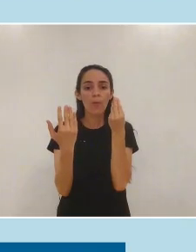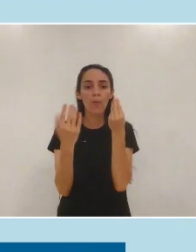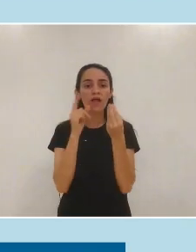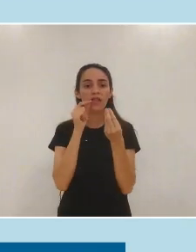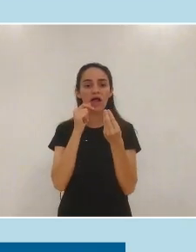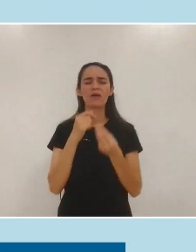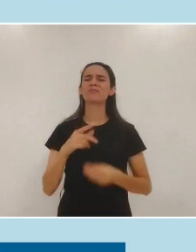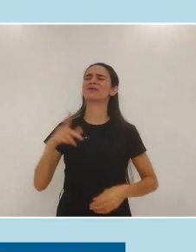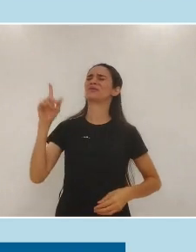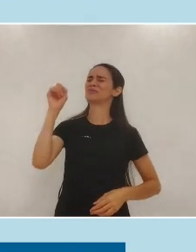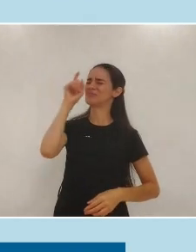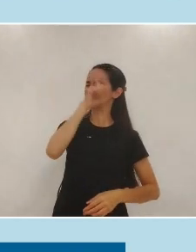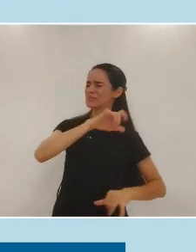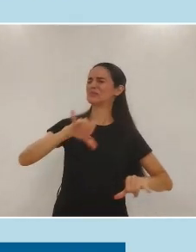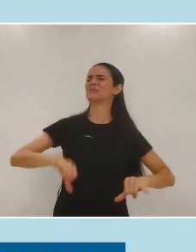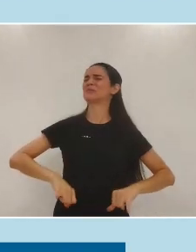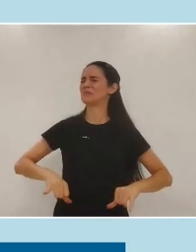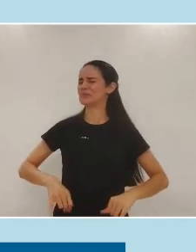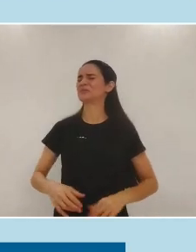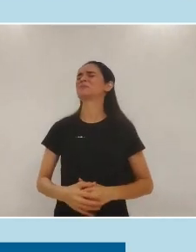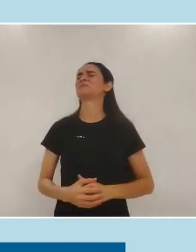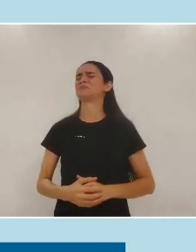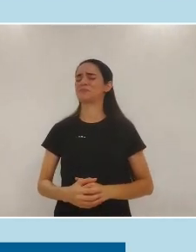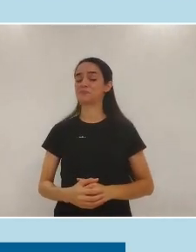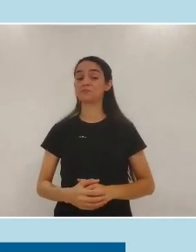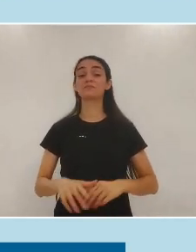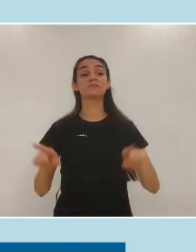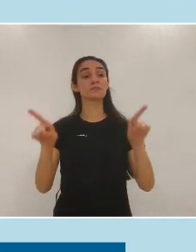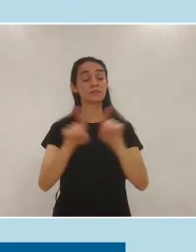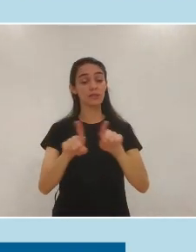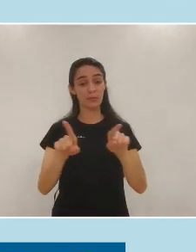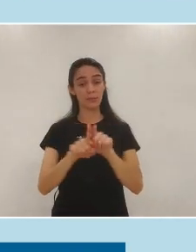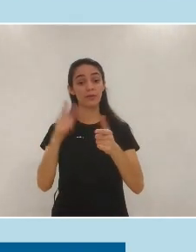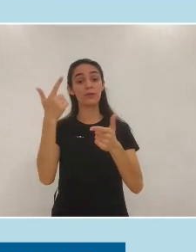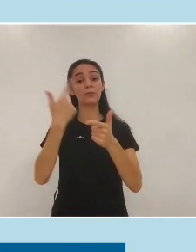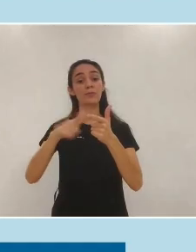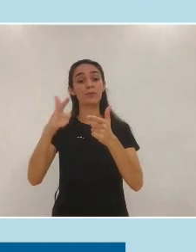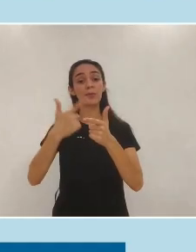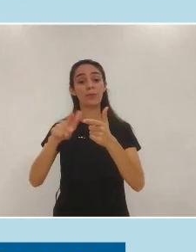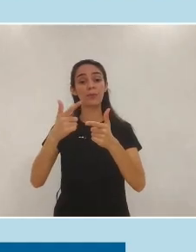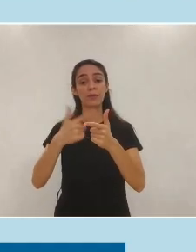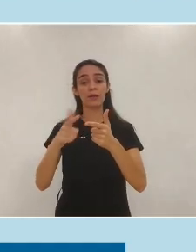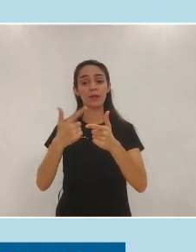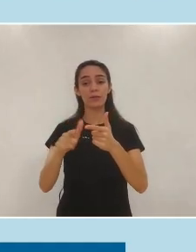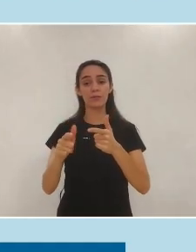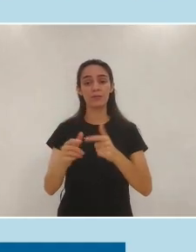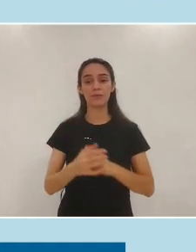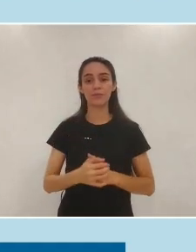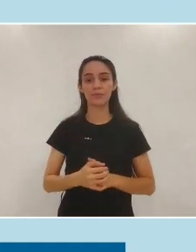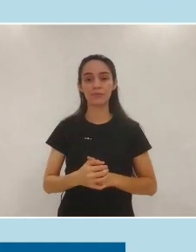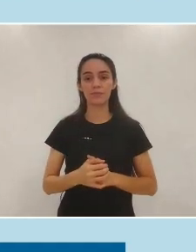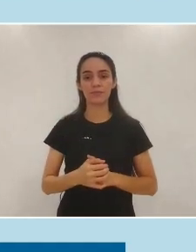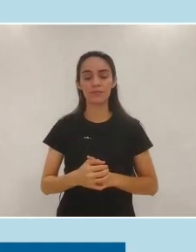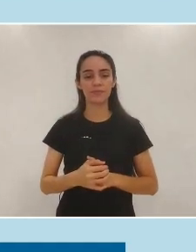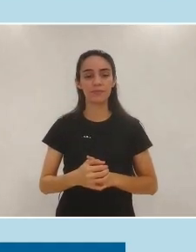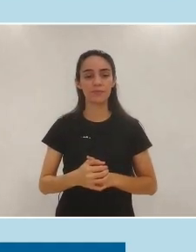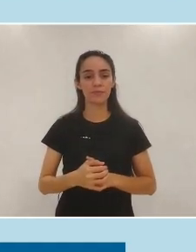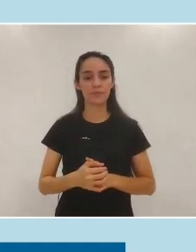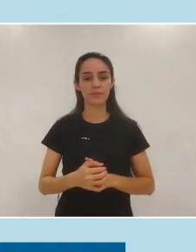sofrido. E problemas também de porte. O que é isso?